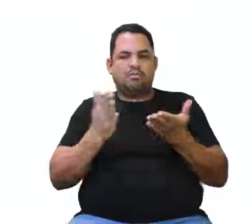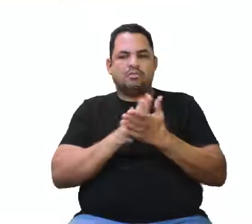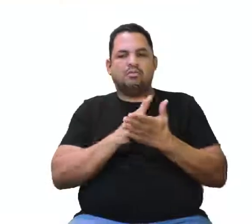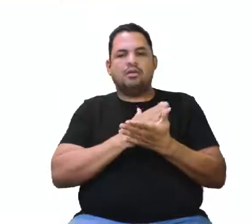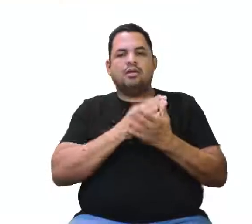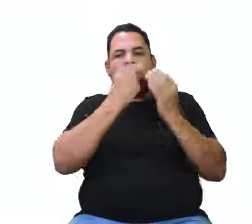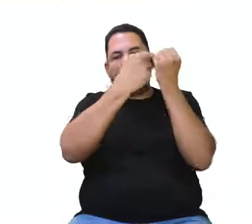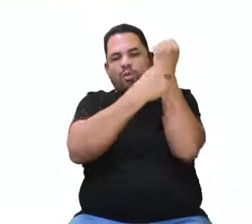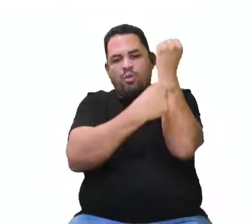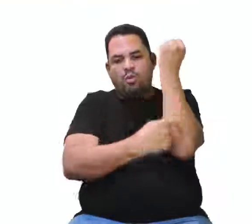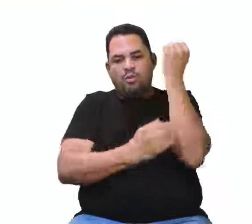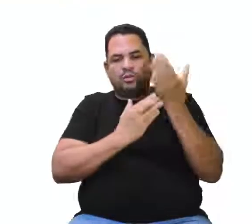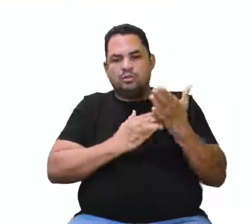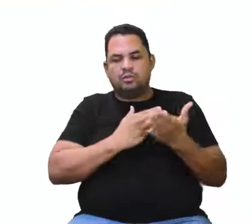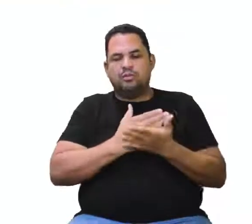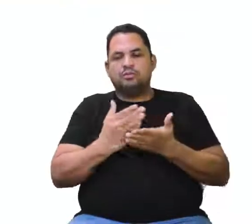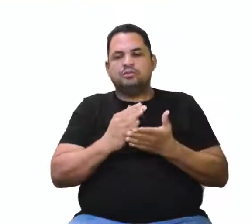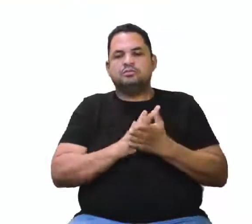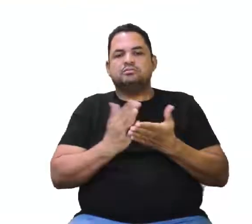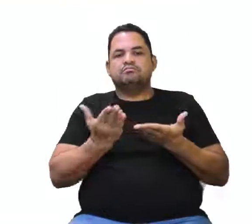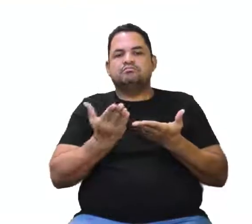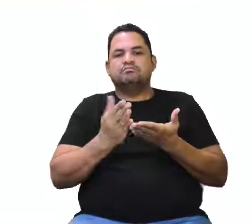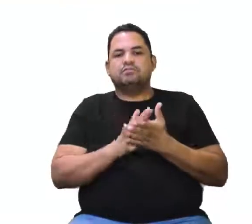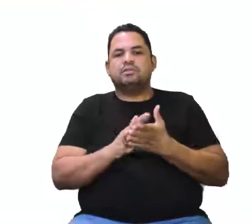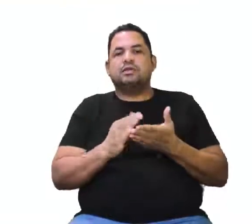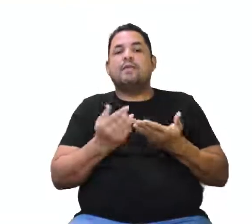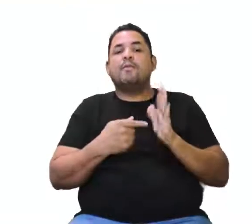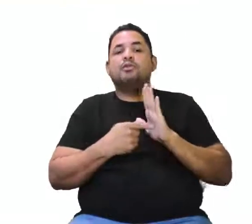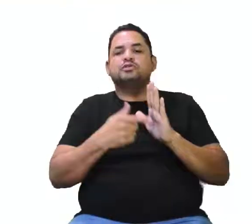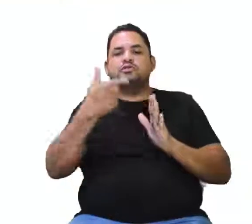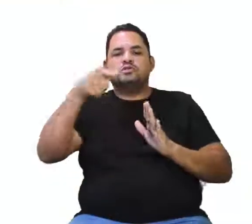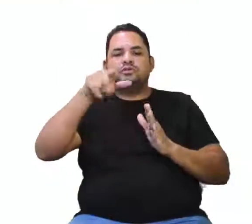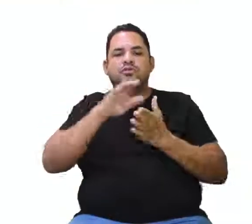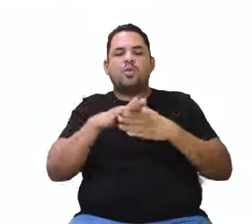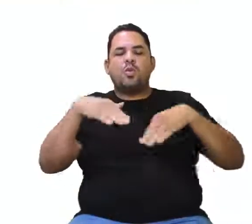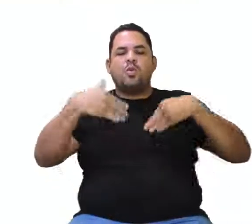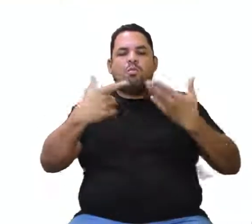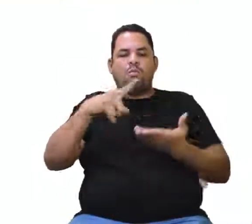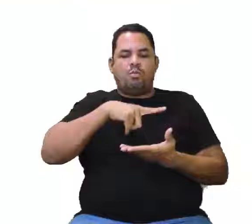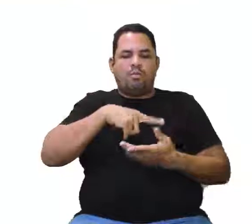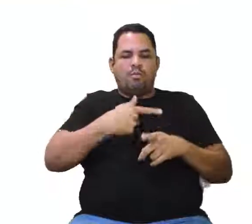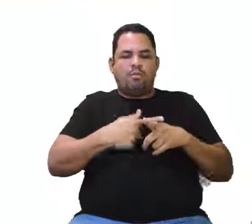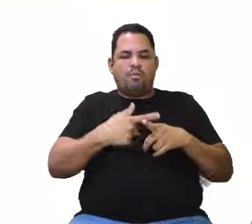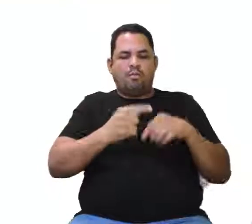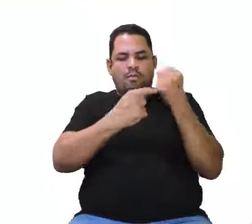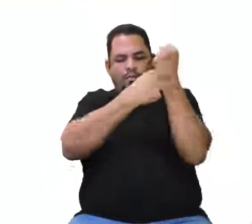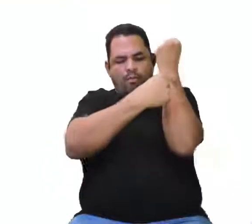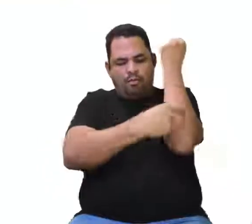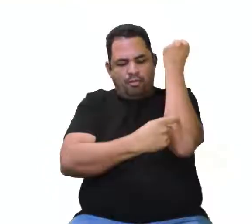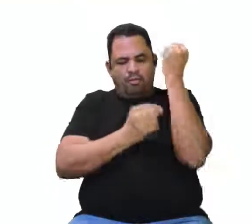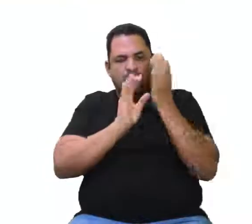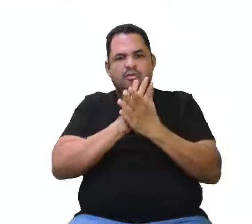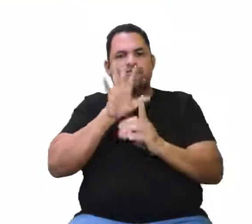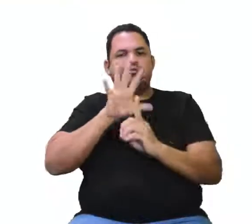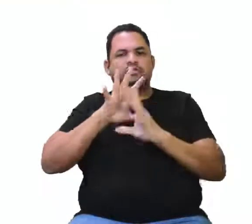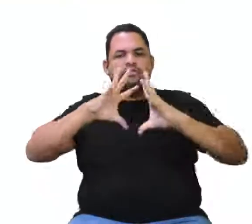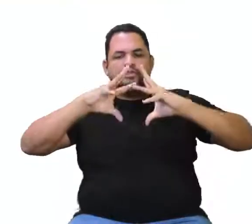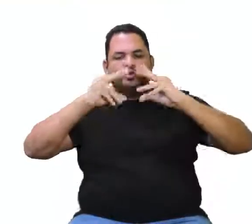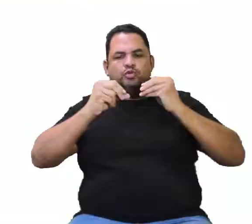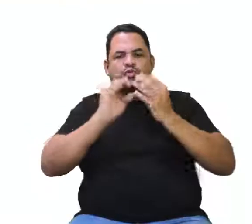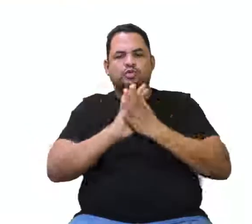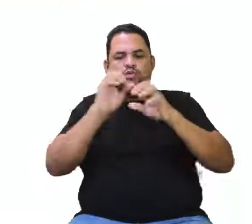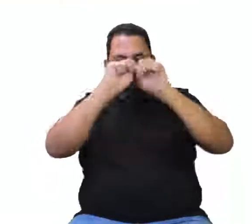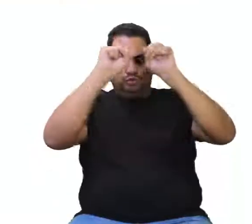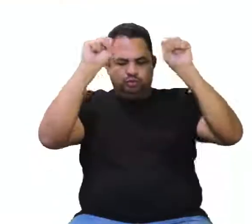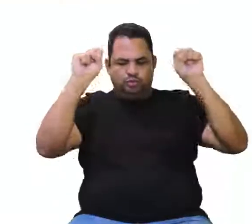E por que a gente trouxe de novo? Para você ver que quando eu tenho um problema da coluna, eu afeto todo o meu sistema